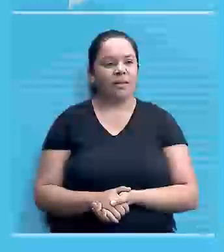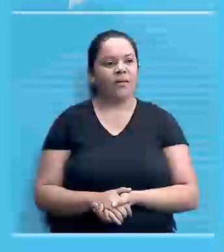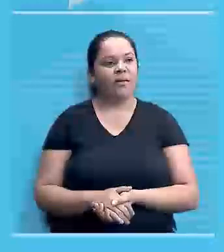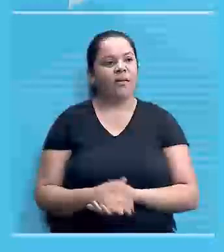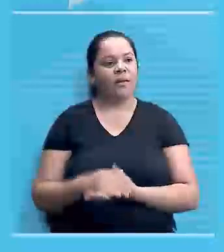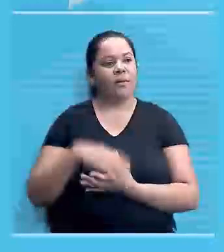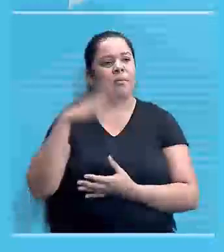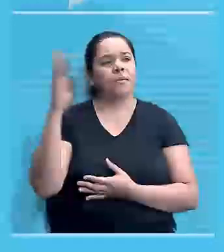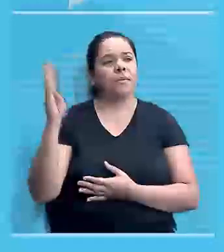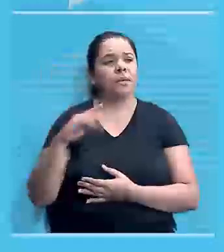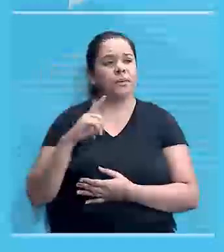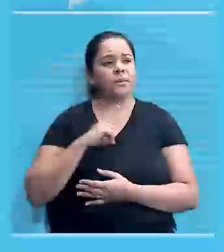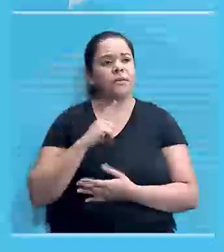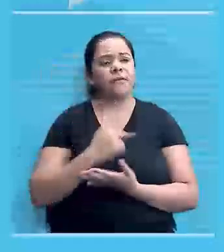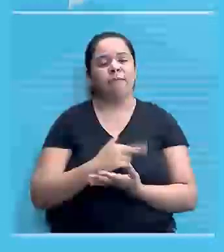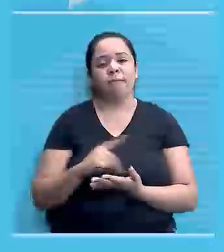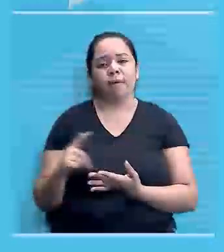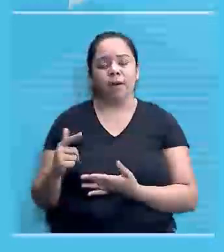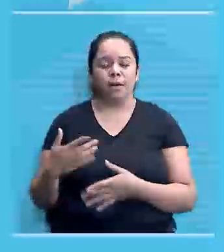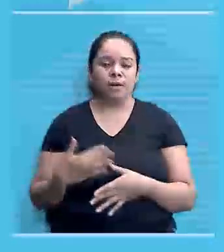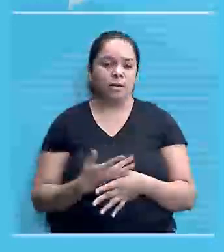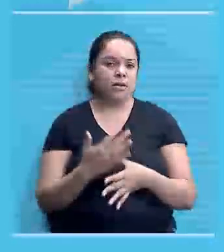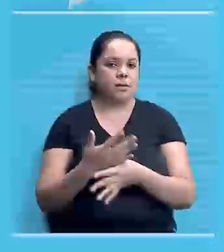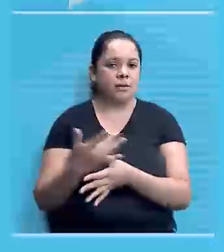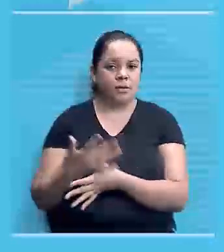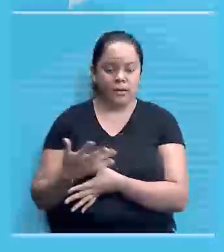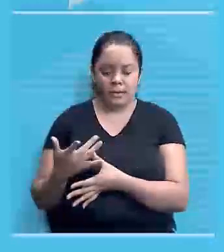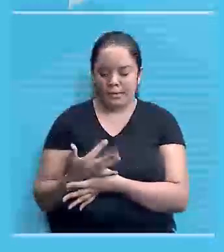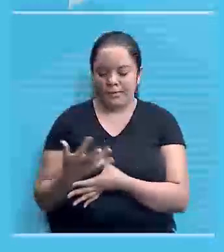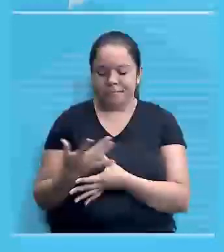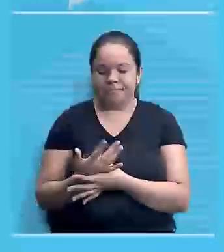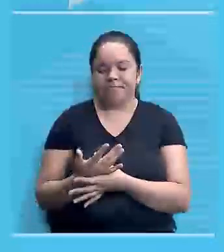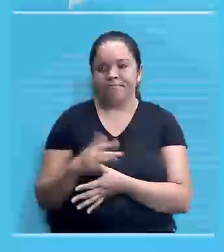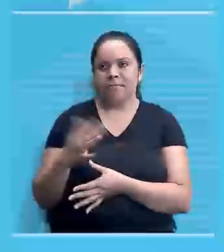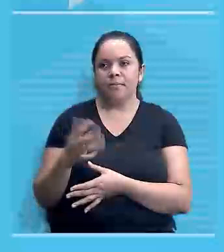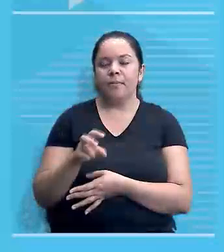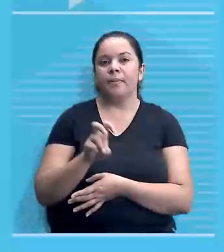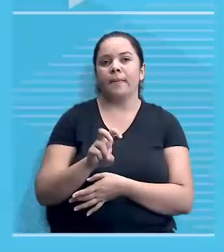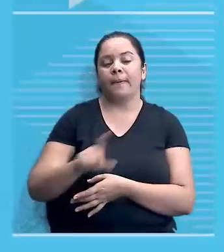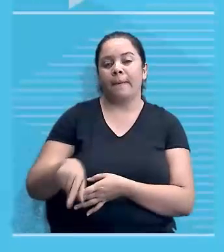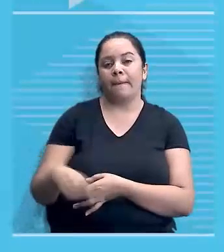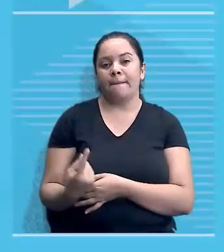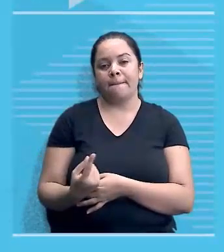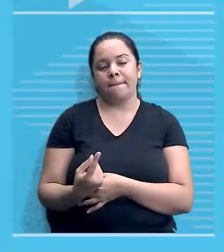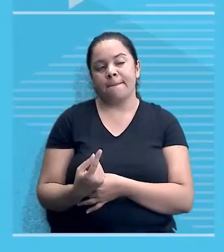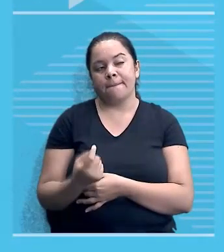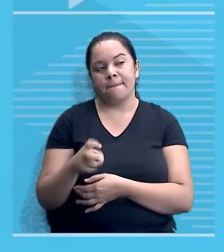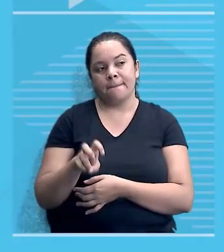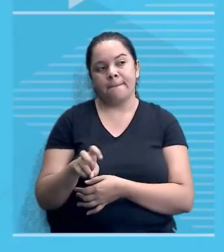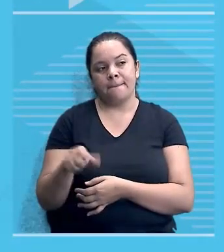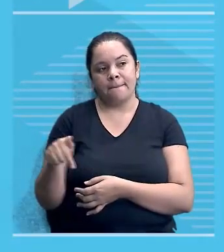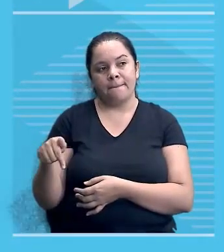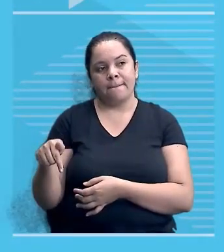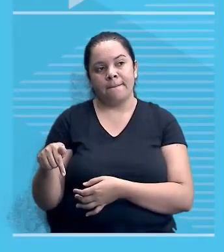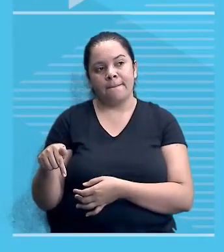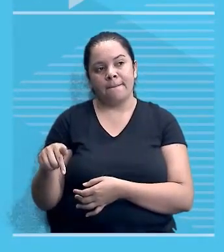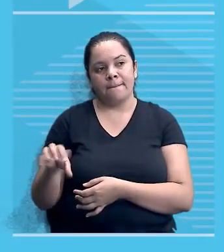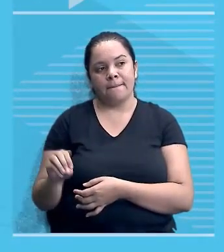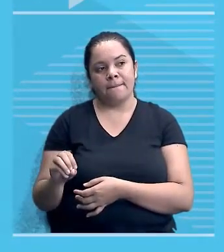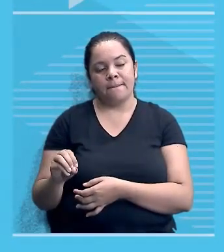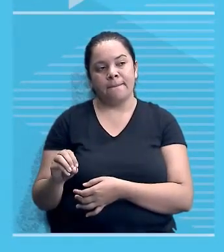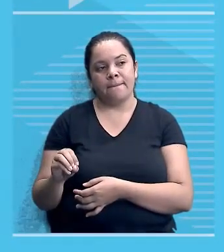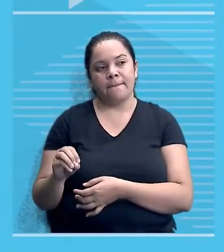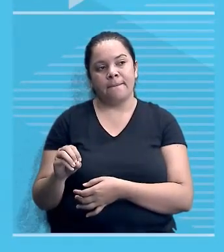né nosso país nós temos 5.570 municípios né 5.570